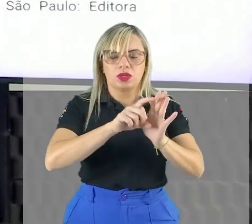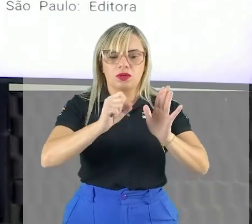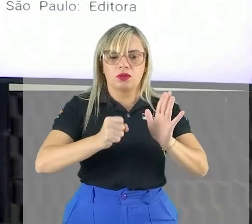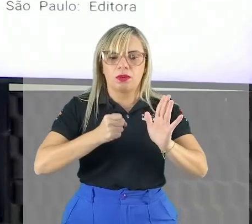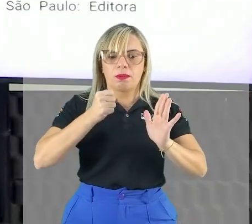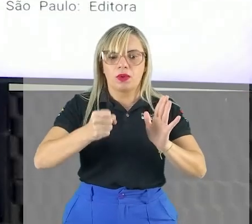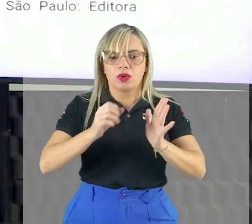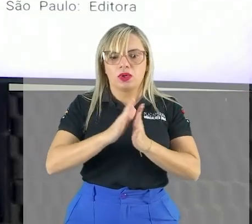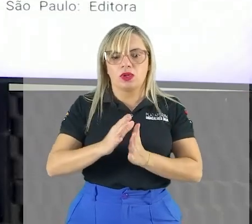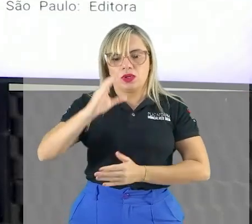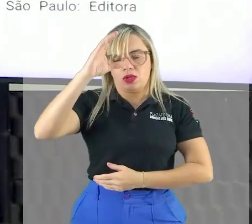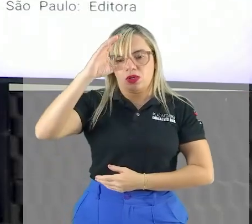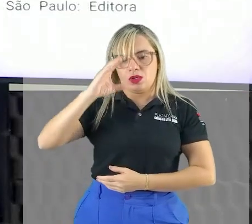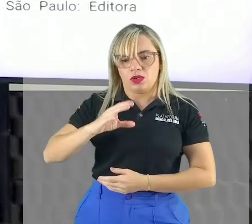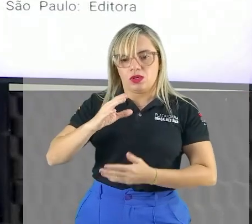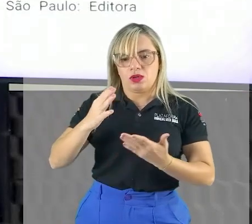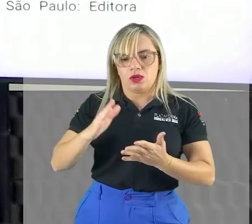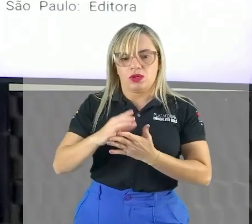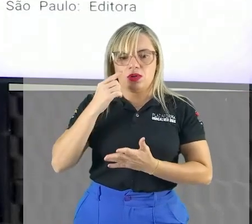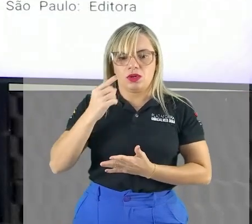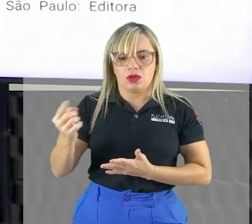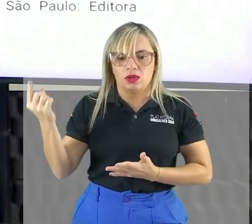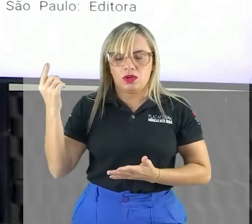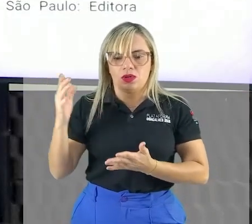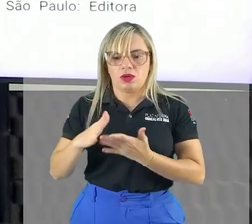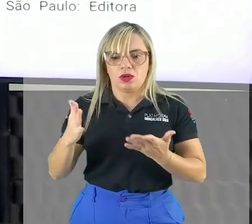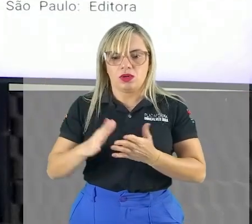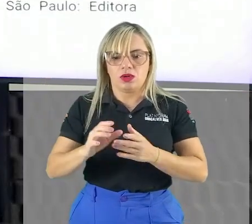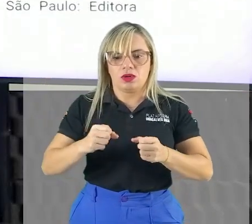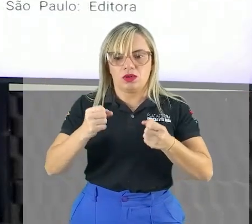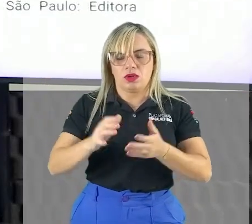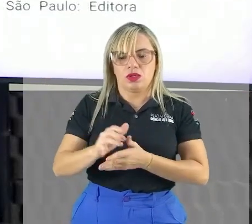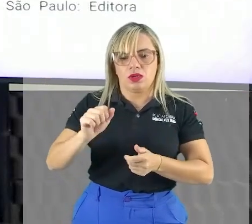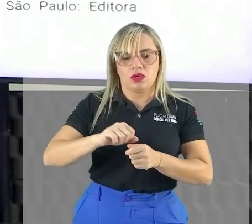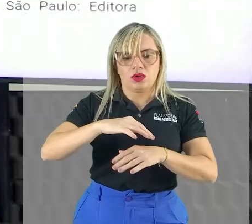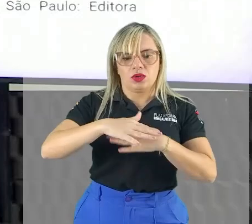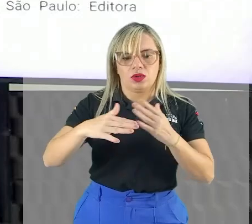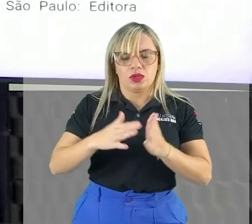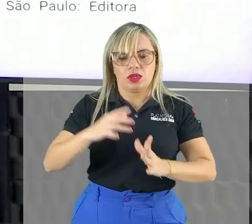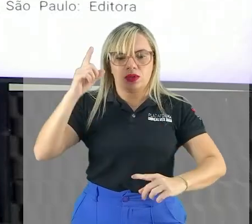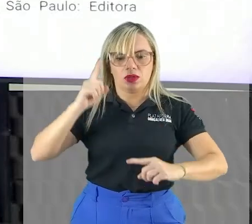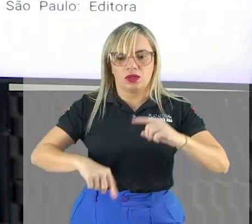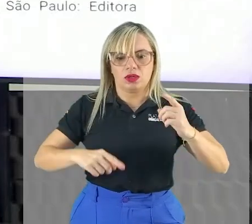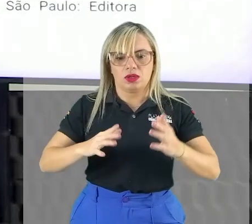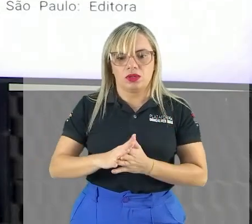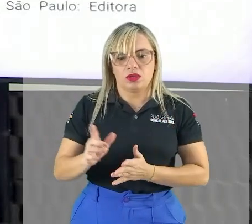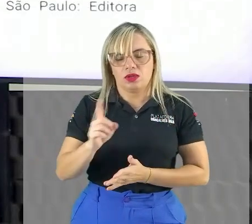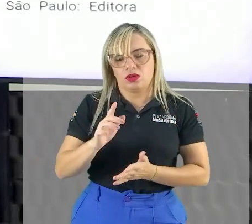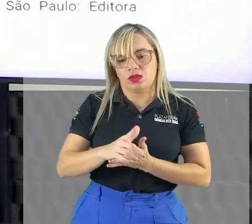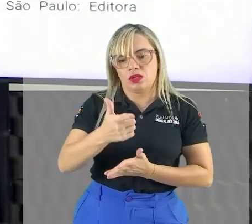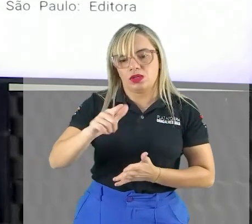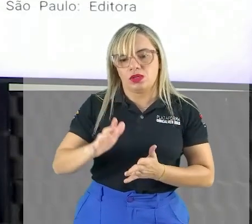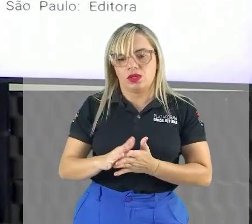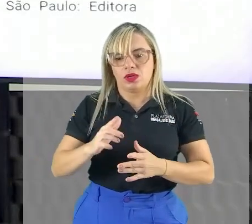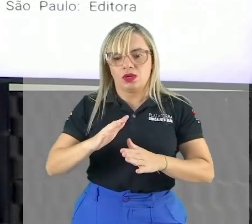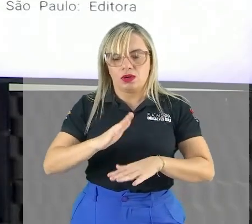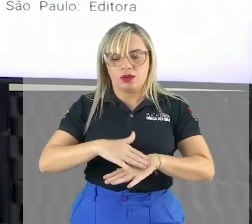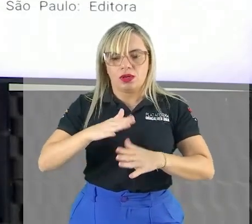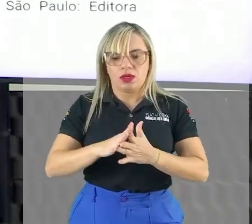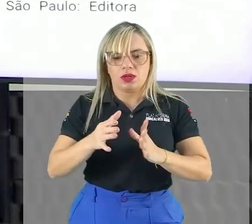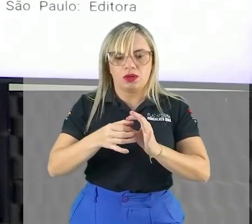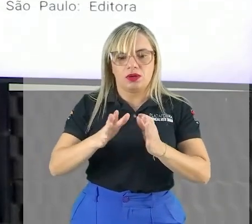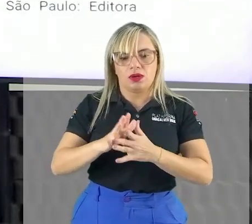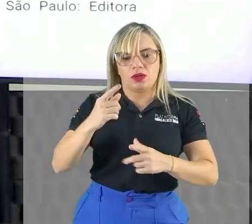fazer tudo o que elas proíbem, não teria mais liberdade, porque os outros também teriam tal poder. Montesquieu, né, que é um